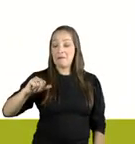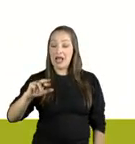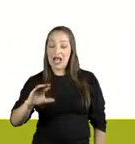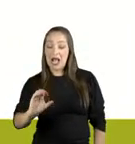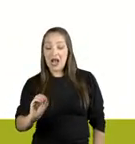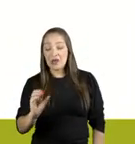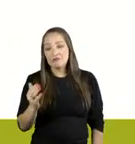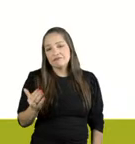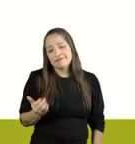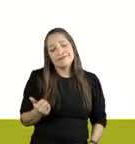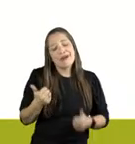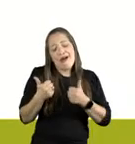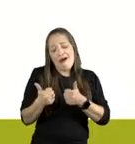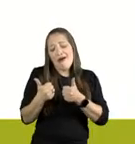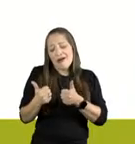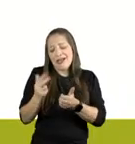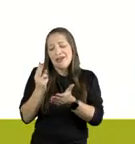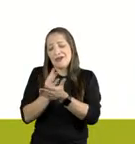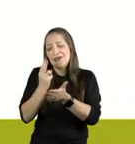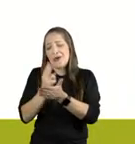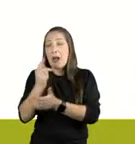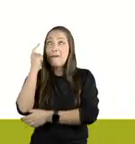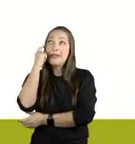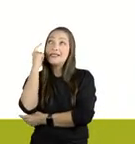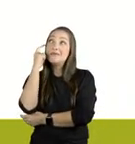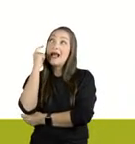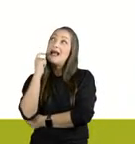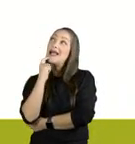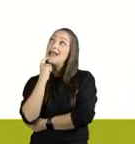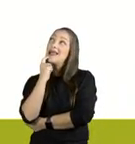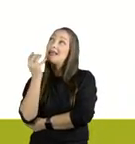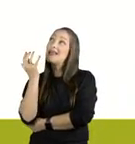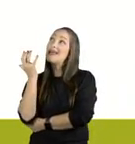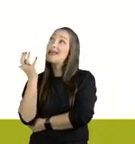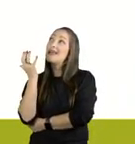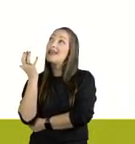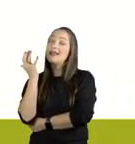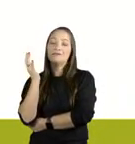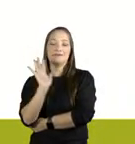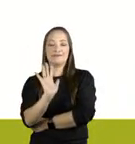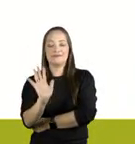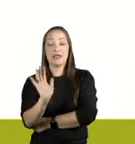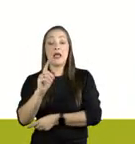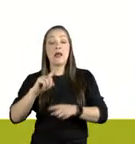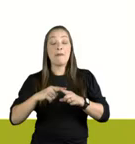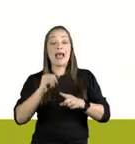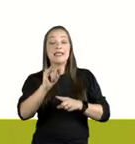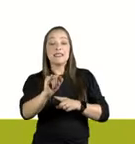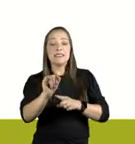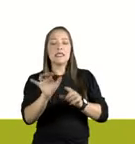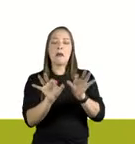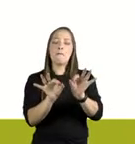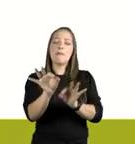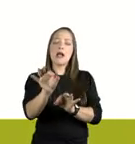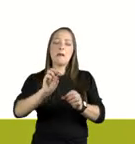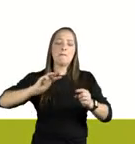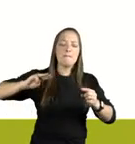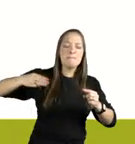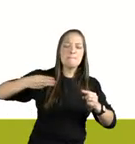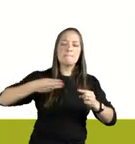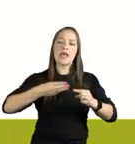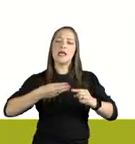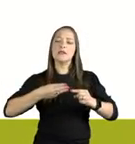Tá, e eu vou continuar pensando que eu quero um Camaro, mas agora se eu faço um plano, uma meta,